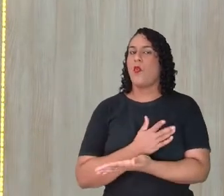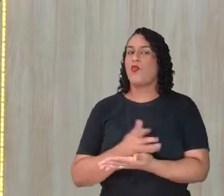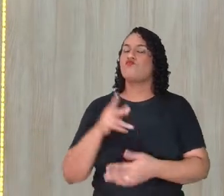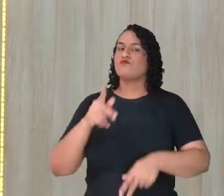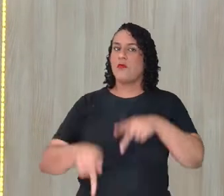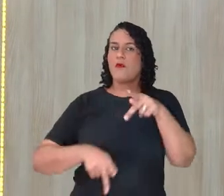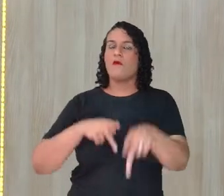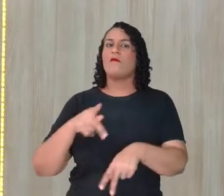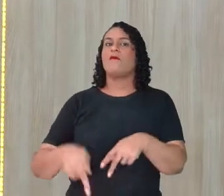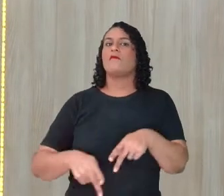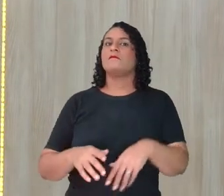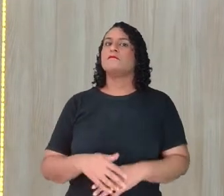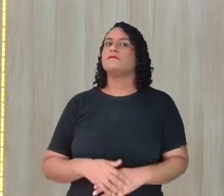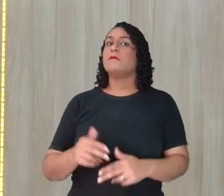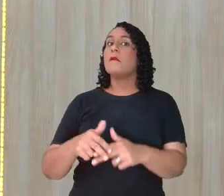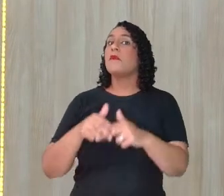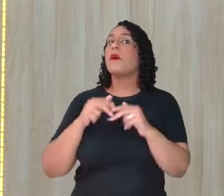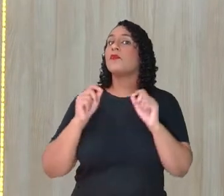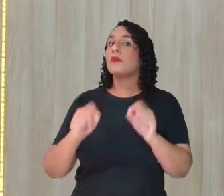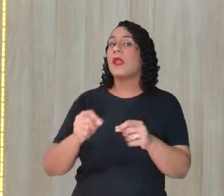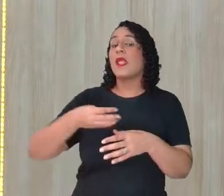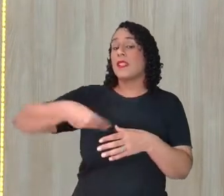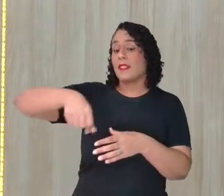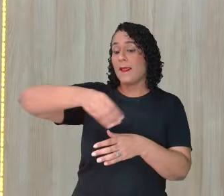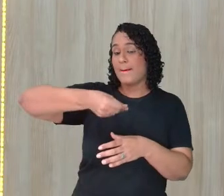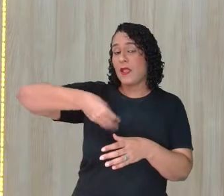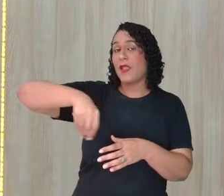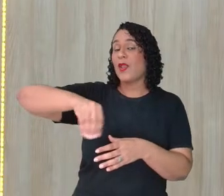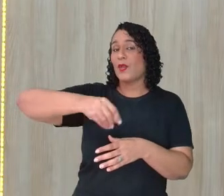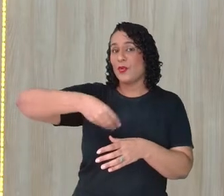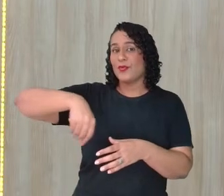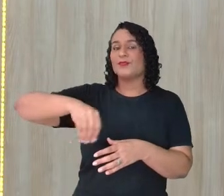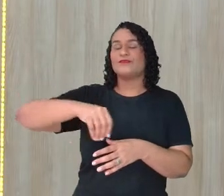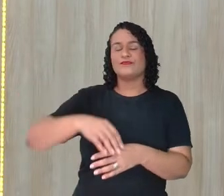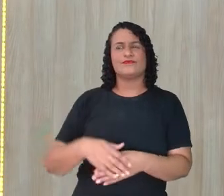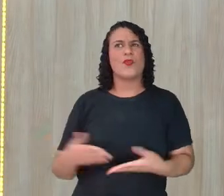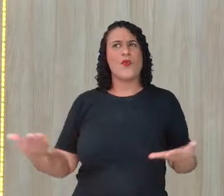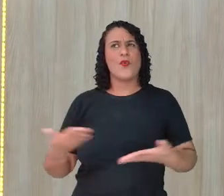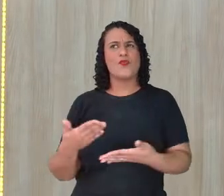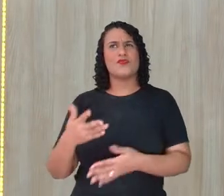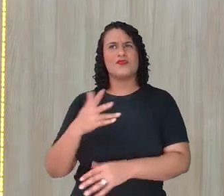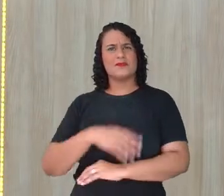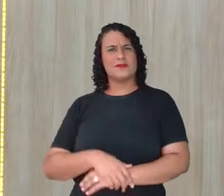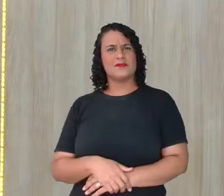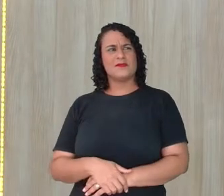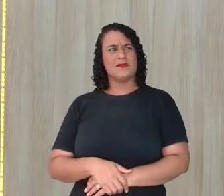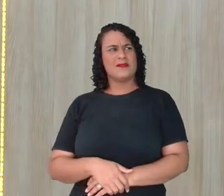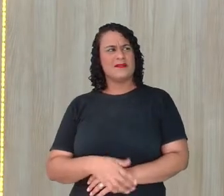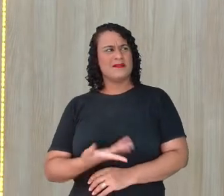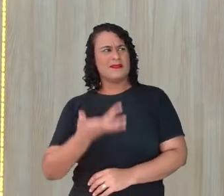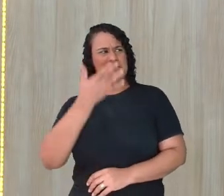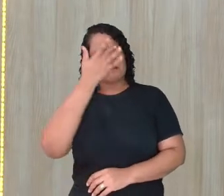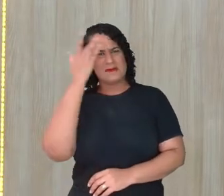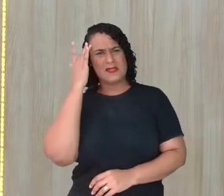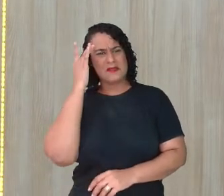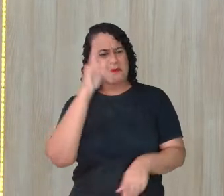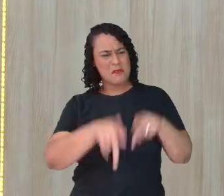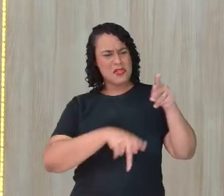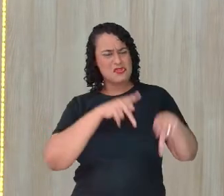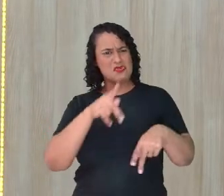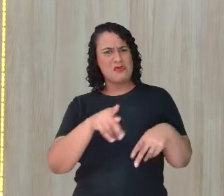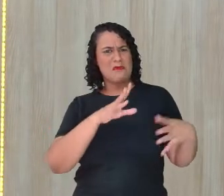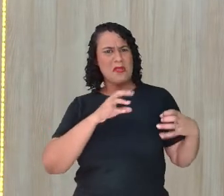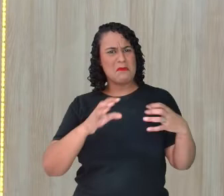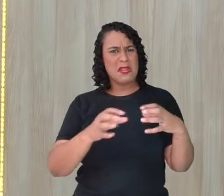de tempero. Então, nesse sentido, né, hoje parece, né, a gente diz, hoje o pessoal brigar por